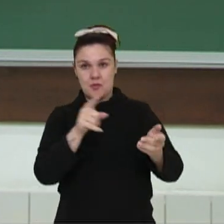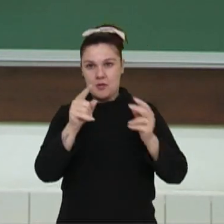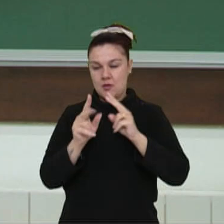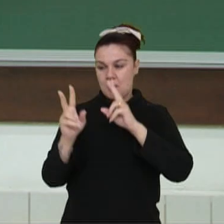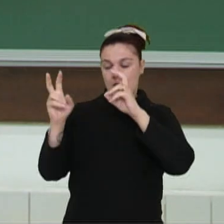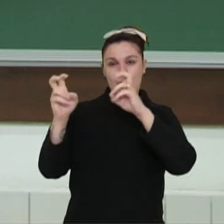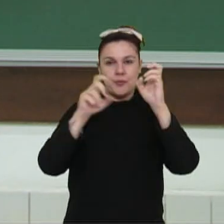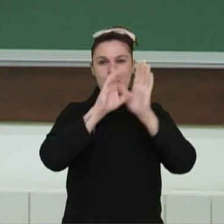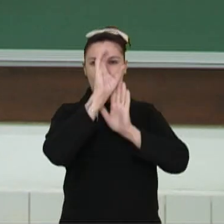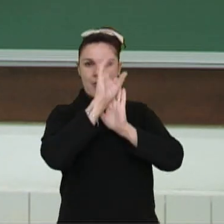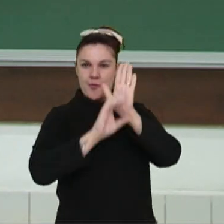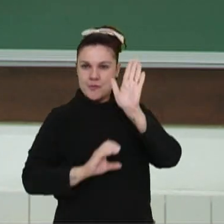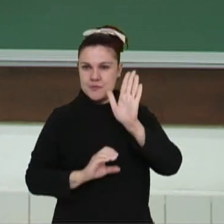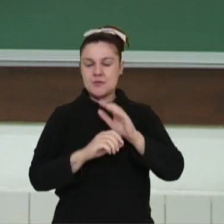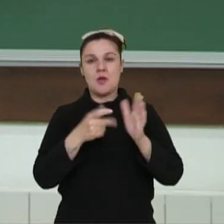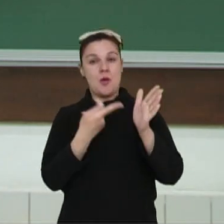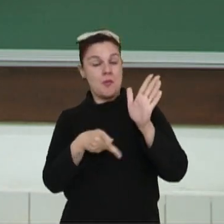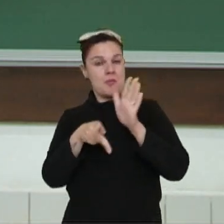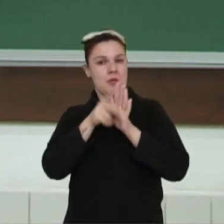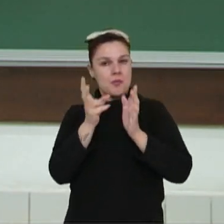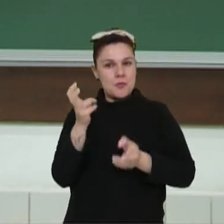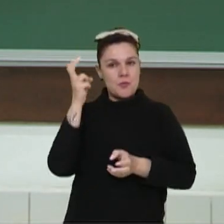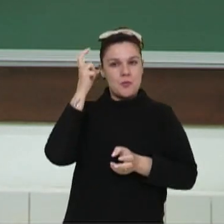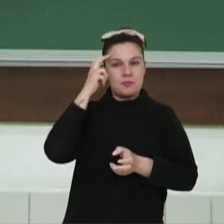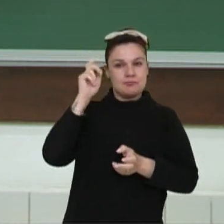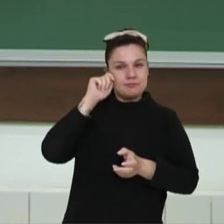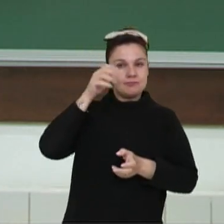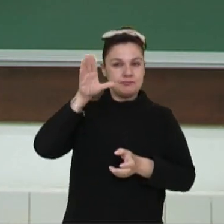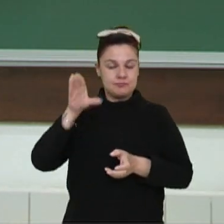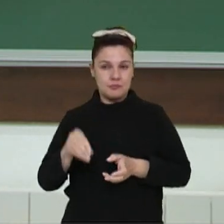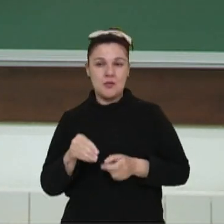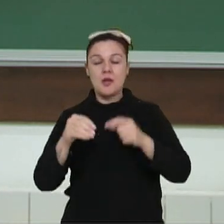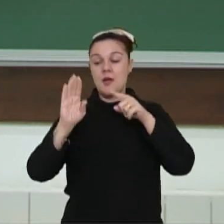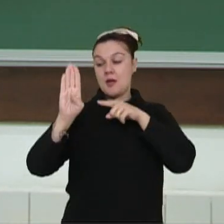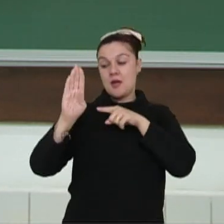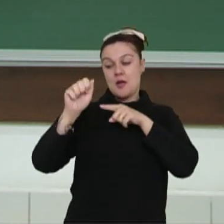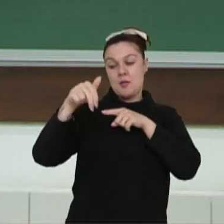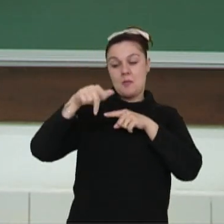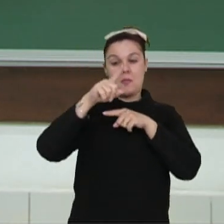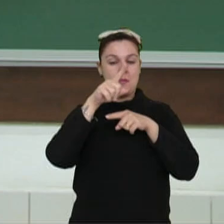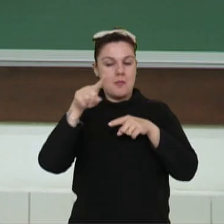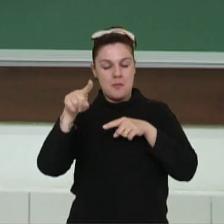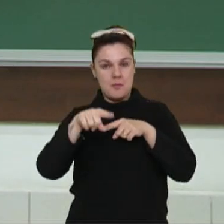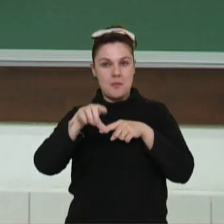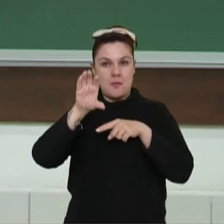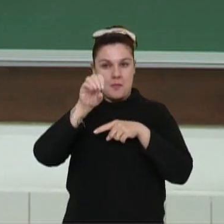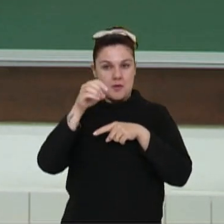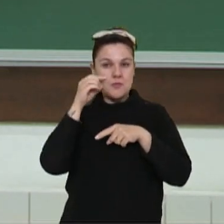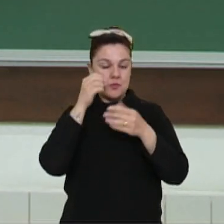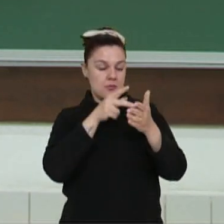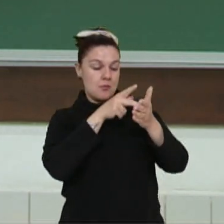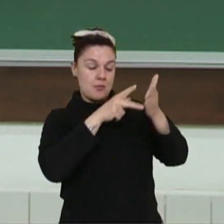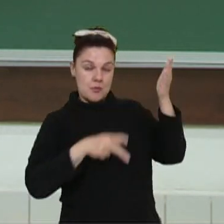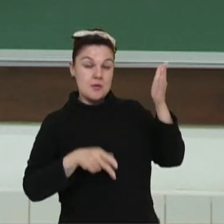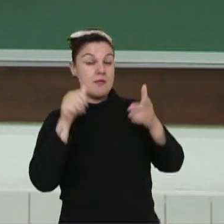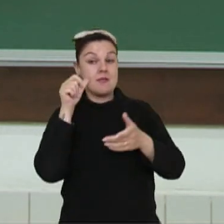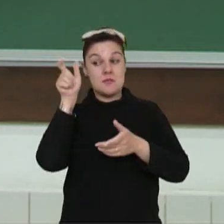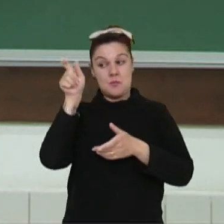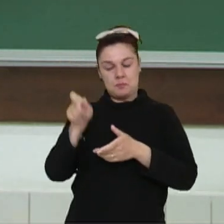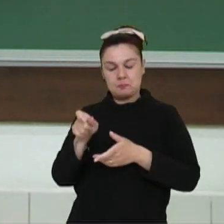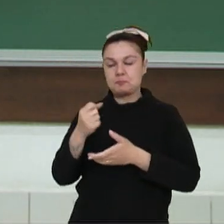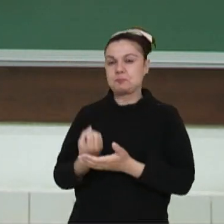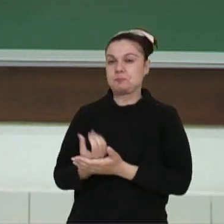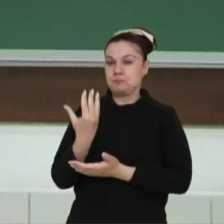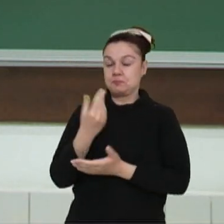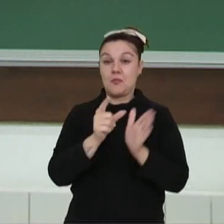termos, conceitos que são da cultura africana, como o próprio banzo. Depois deem uma pesquisada, procurem mais poemas da Conceição Evaristo.